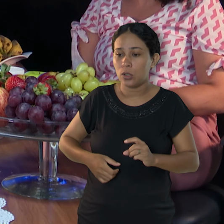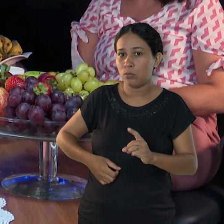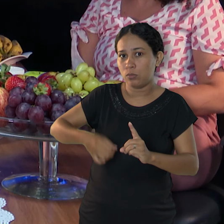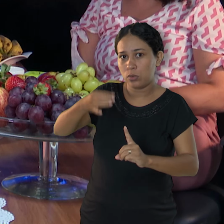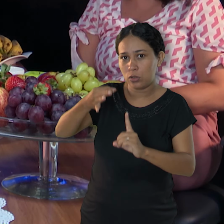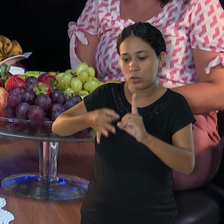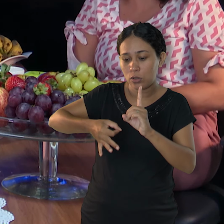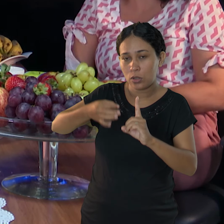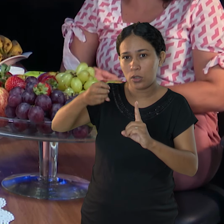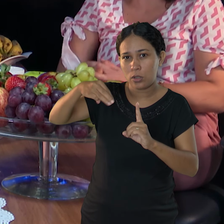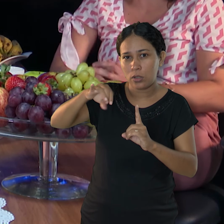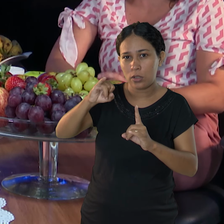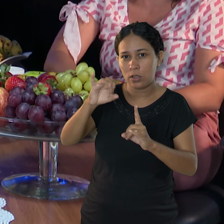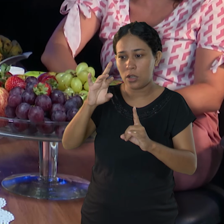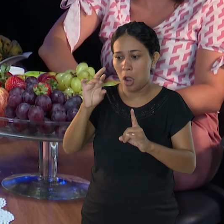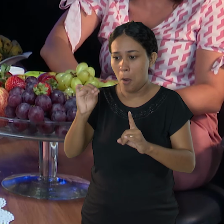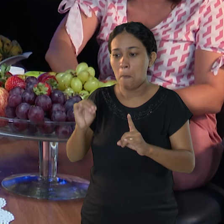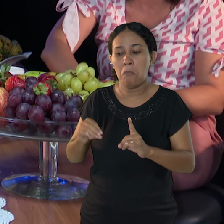teu fã.